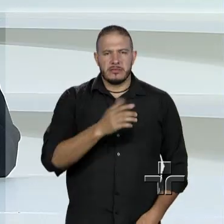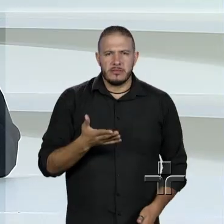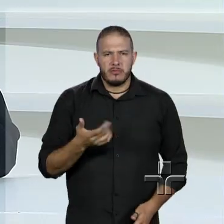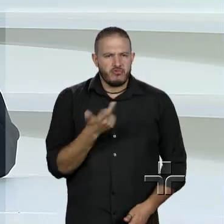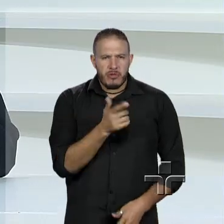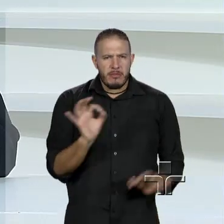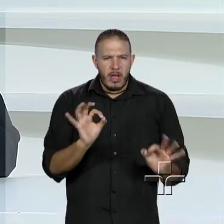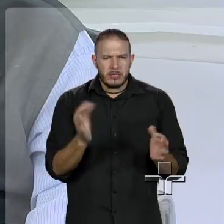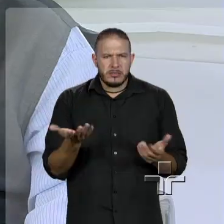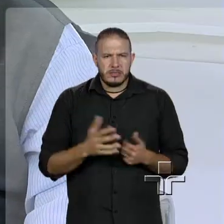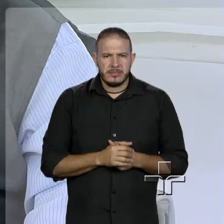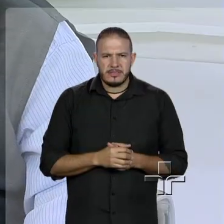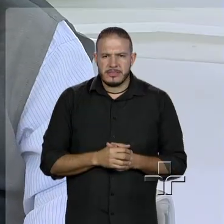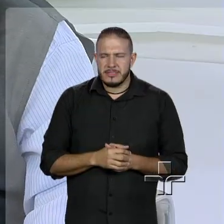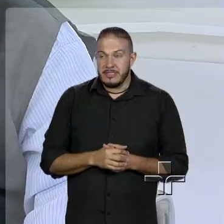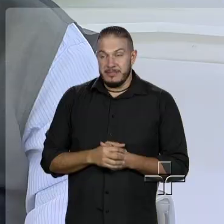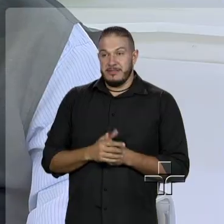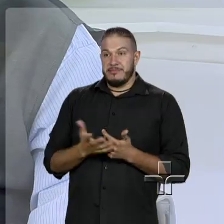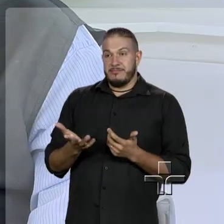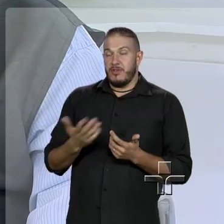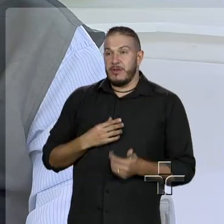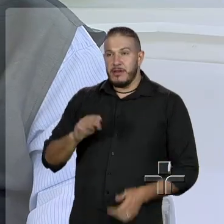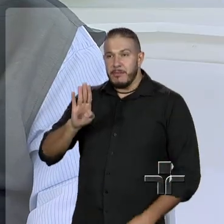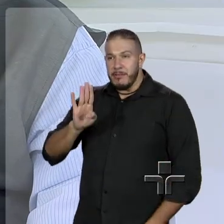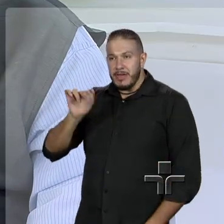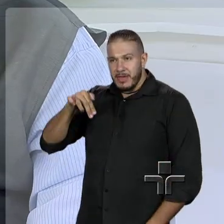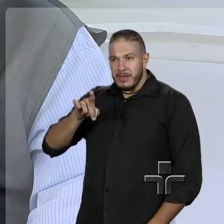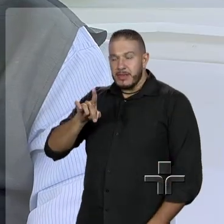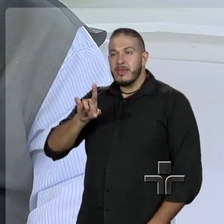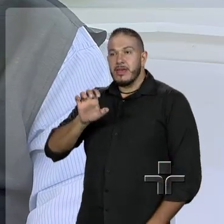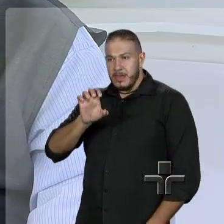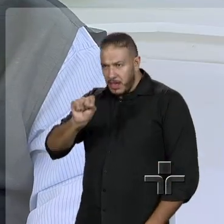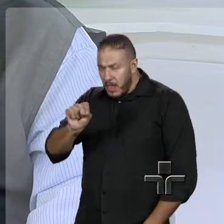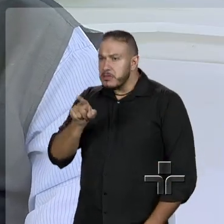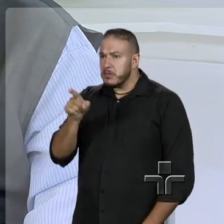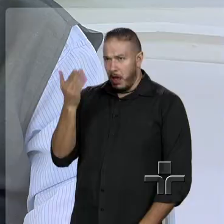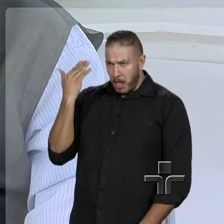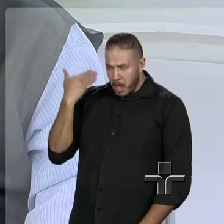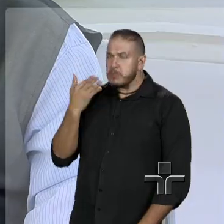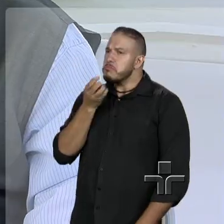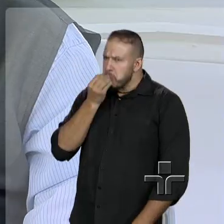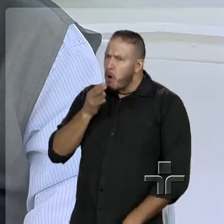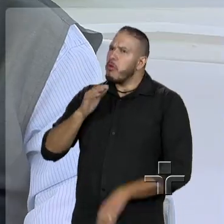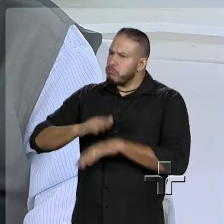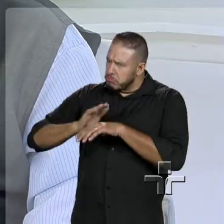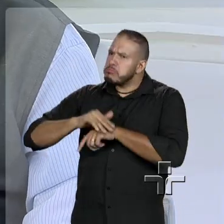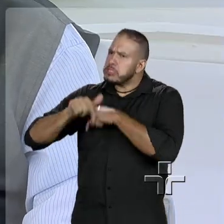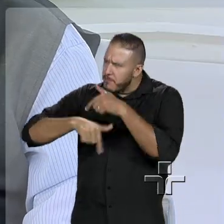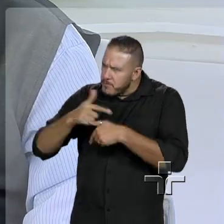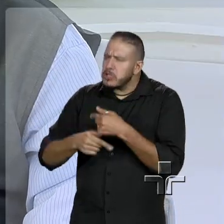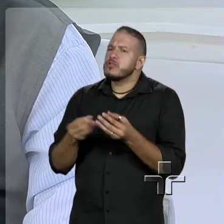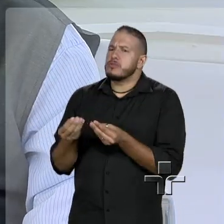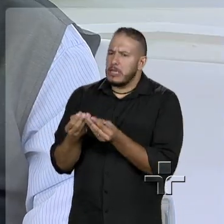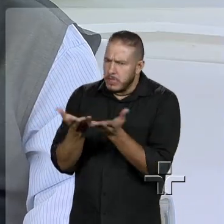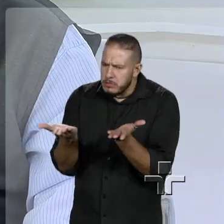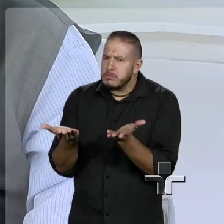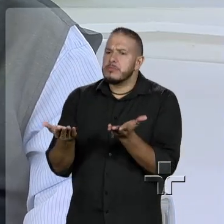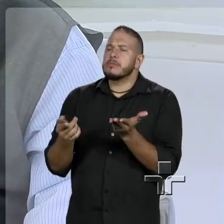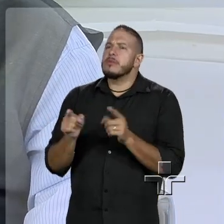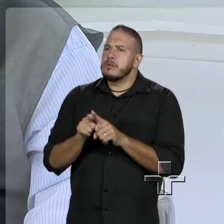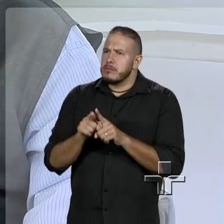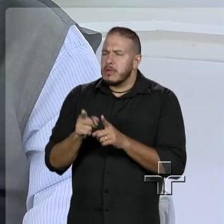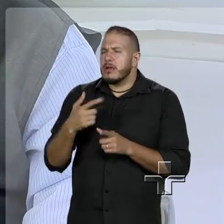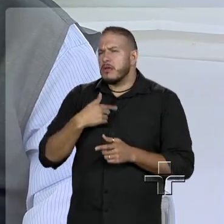mais. Não, o BNDES prestou muito bons serviços. Eu acho que, inclusive, há um julgamento